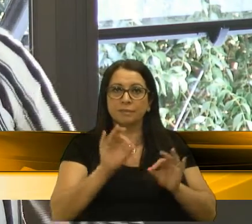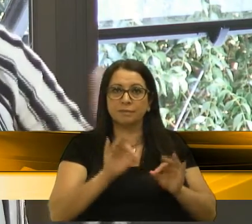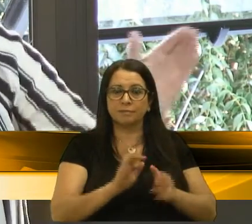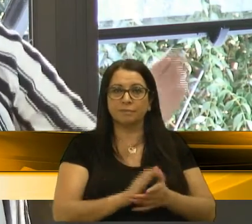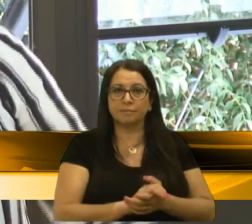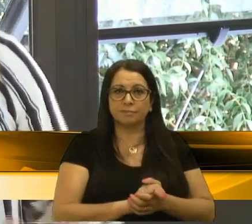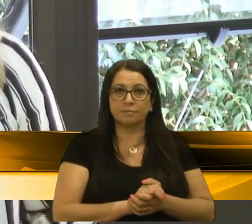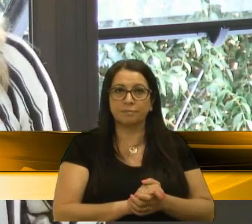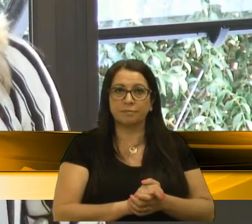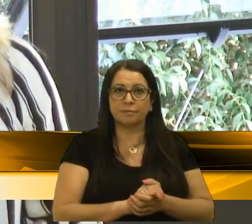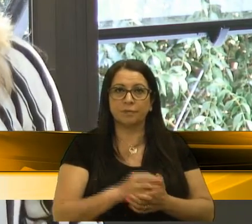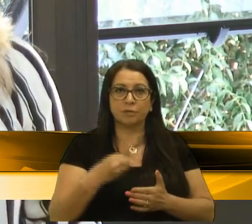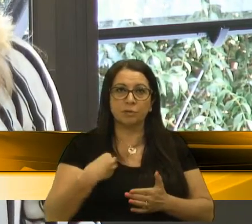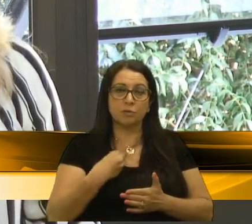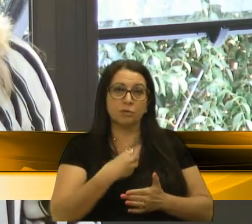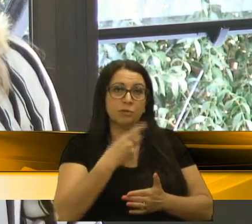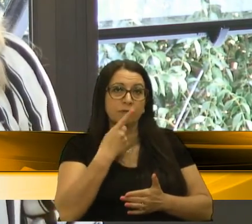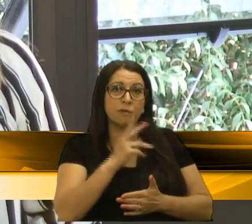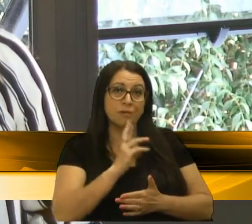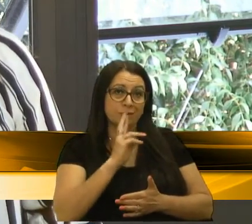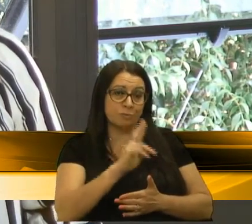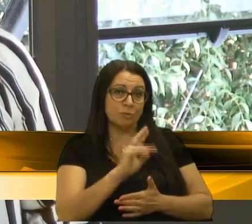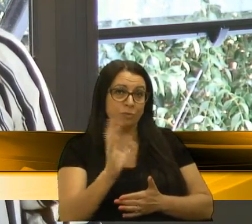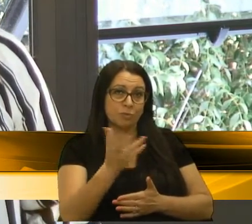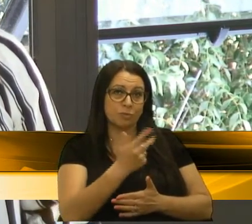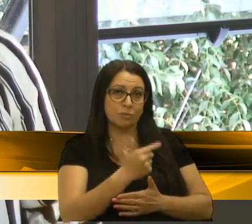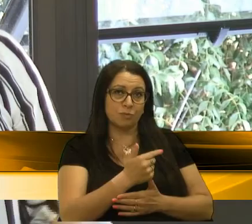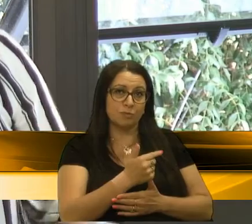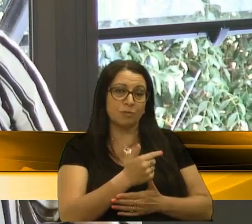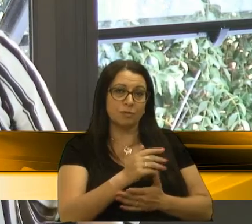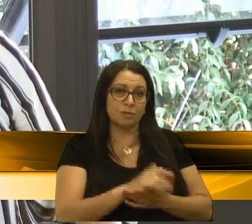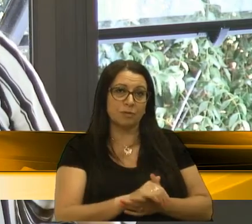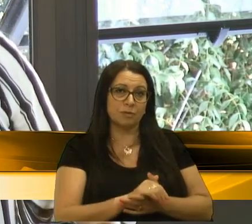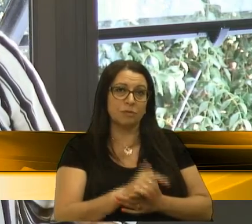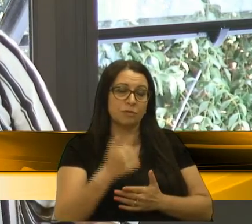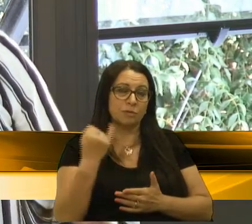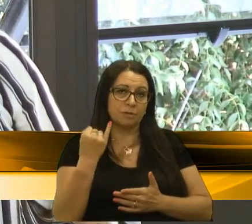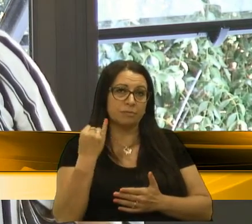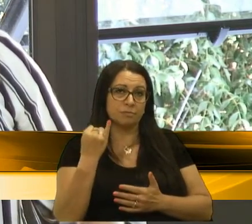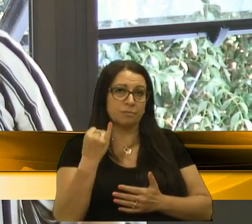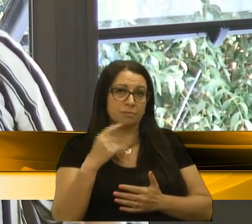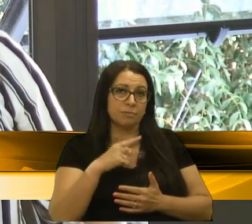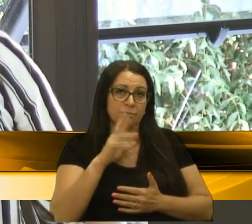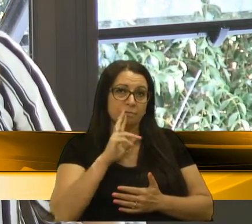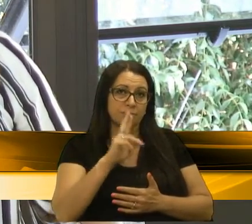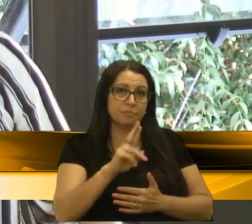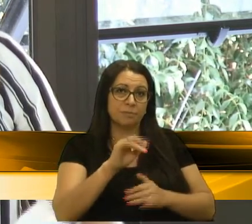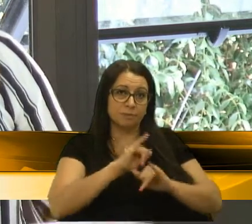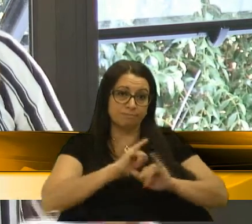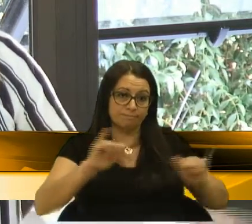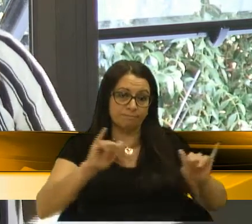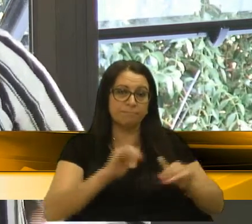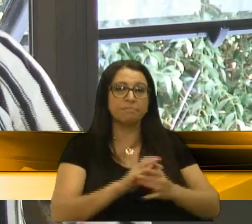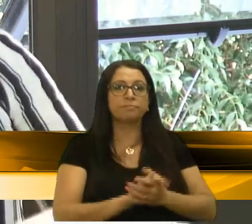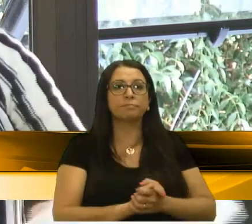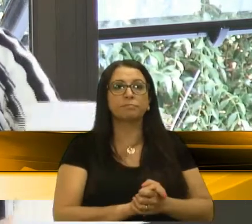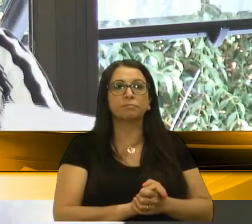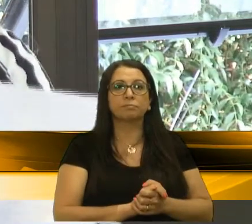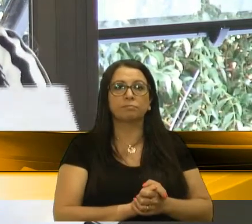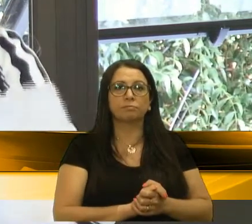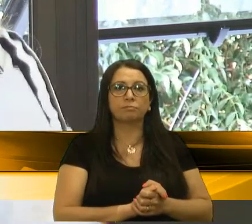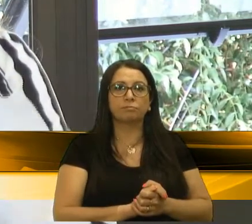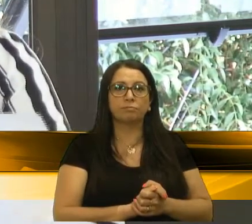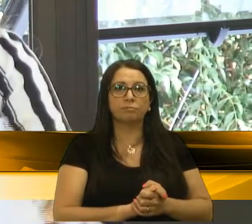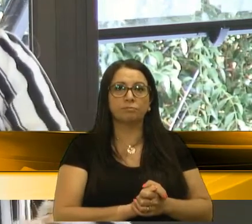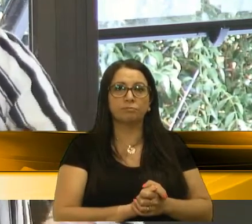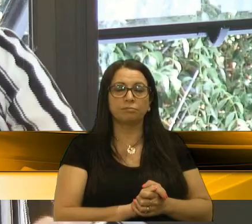adequadamente, quando a doutora Andréia aqui deu resposta para todos os casos. Então, acho que é importante ter resposta pública.